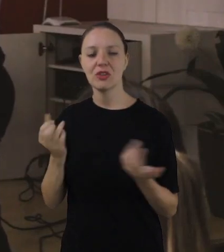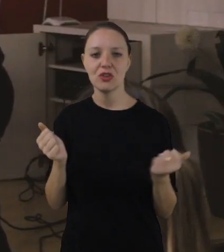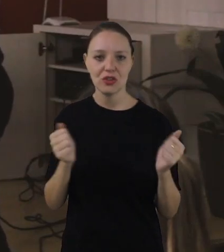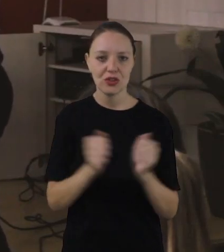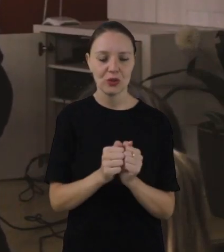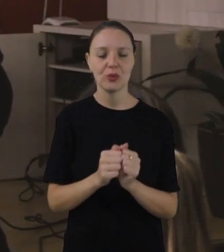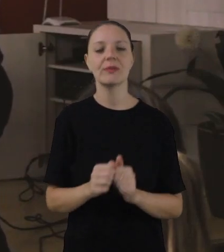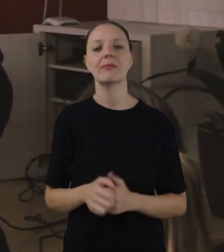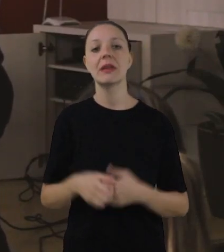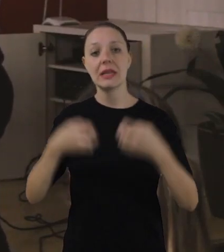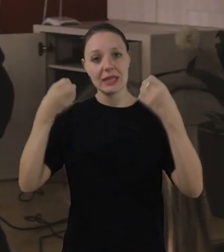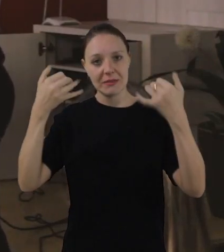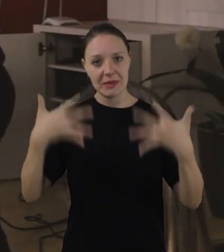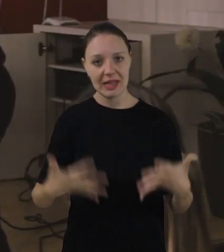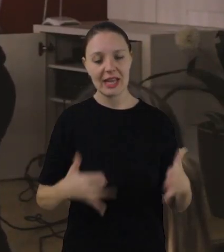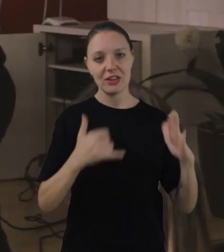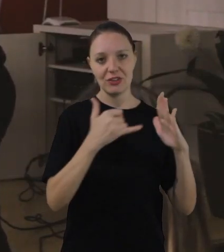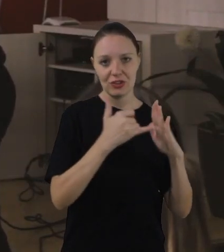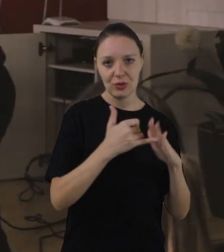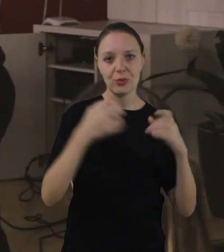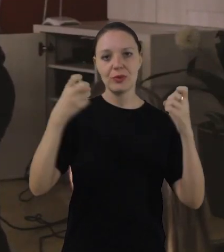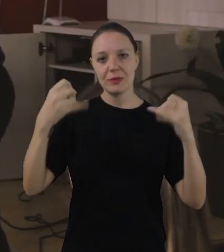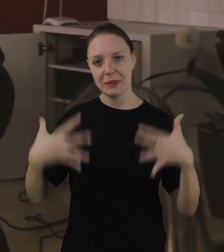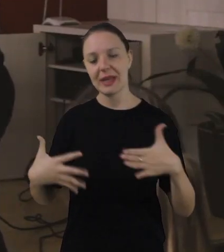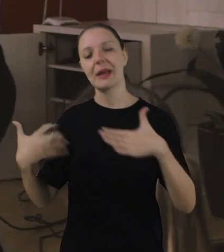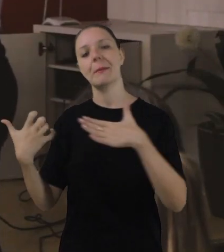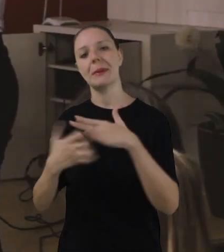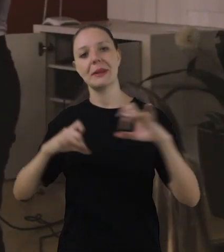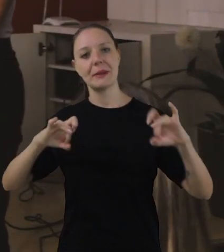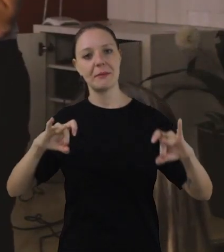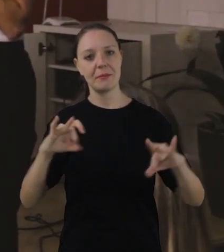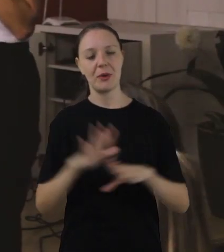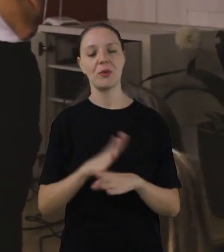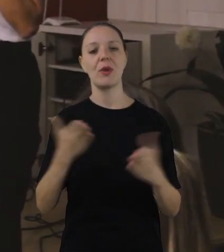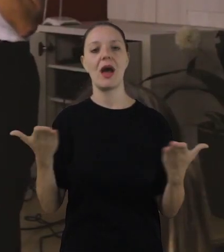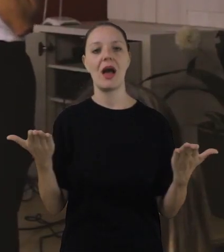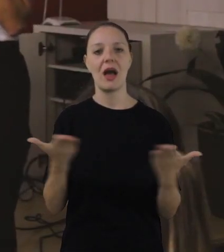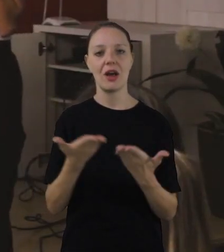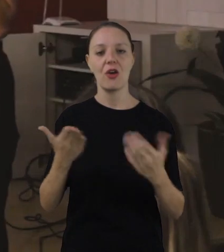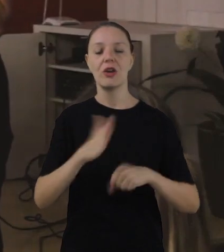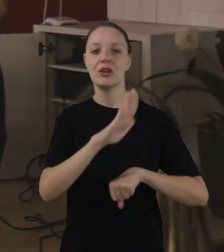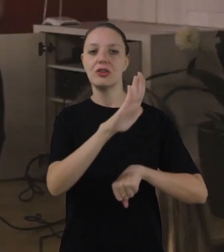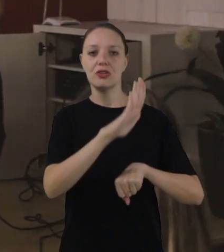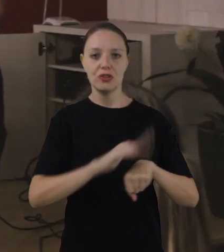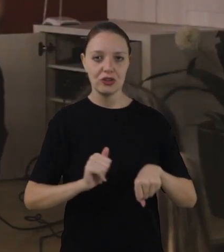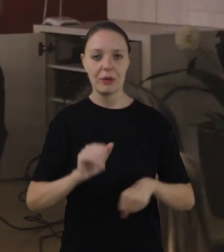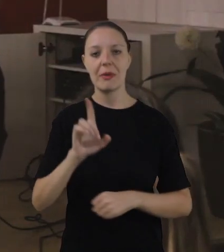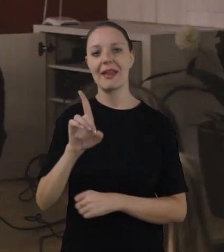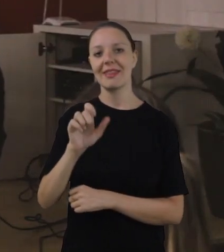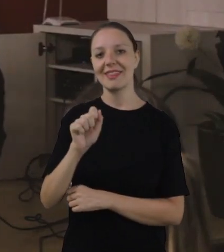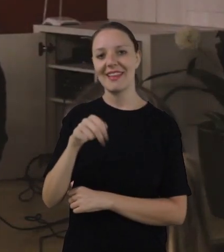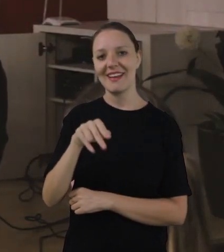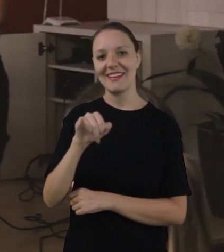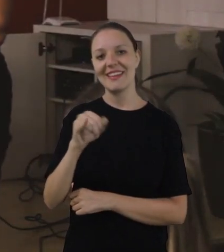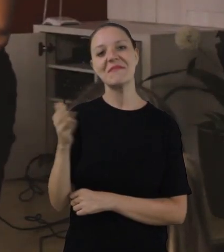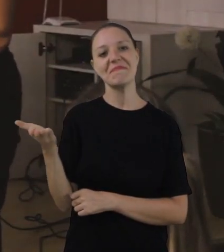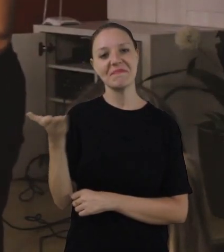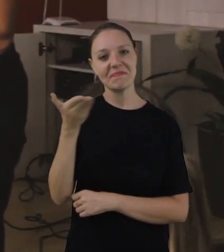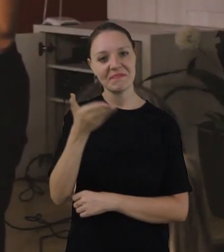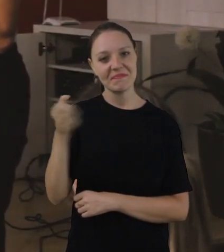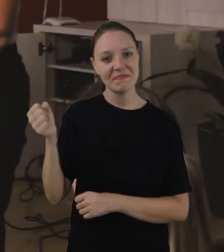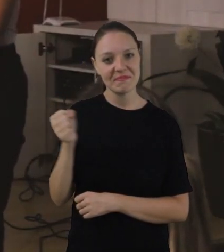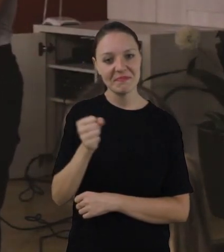da Master e do Instituto. E agora eu vou passar a palavra, então, para a Dani, que vai falar um